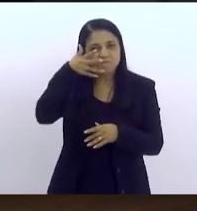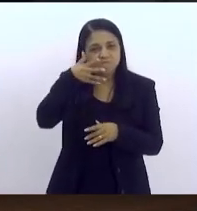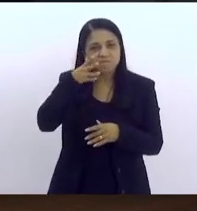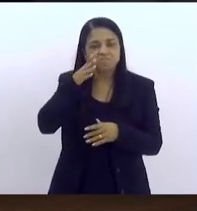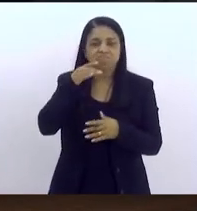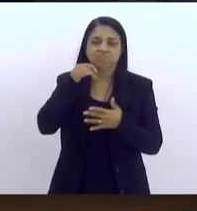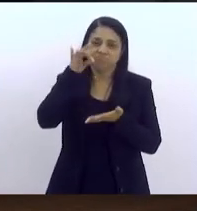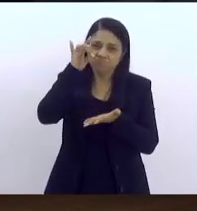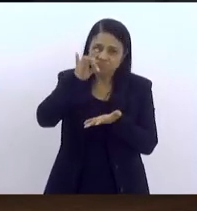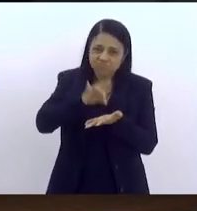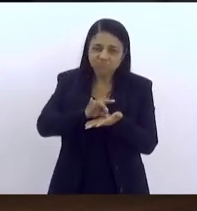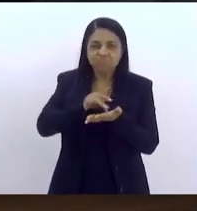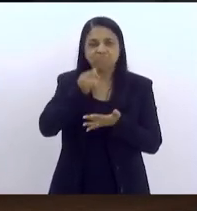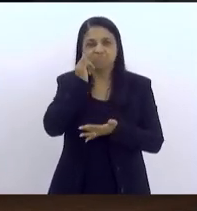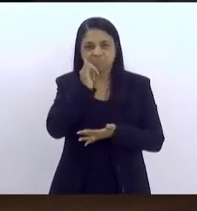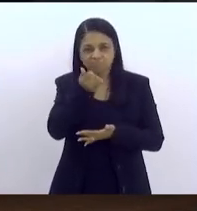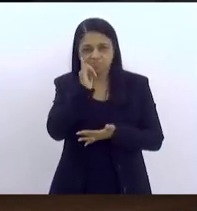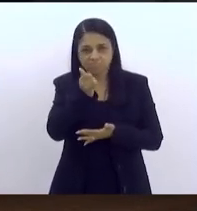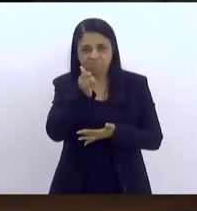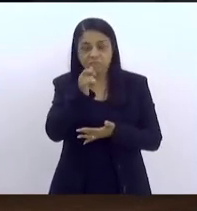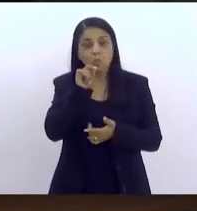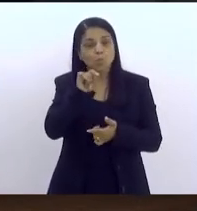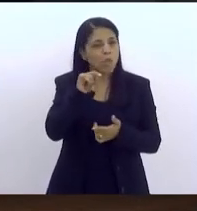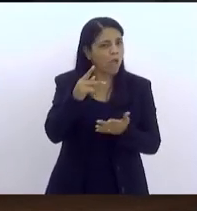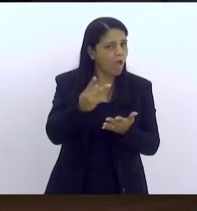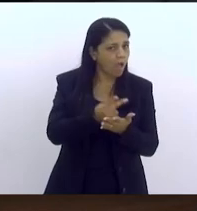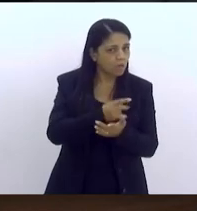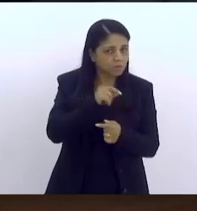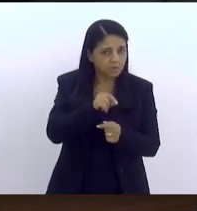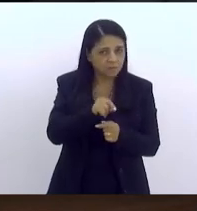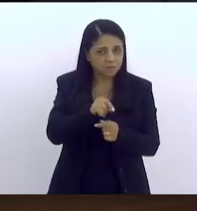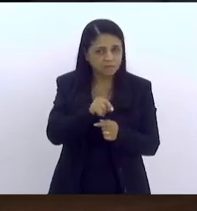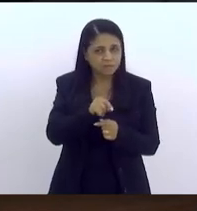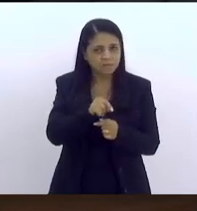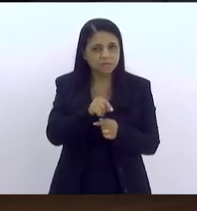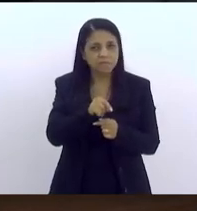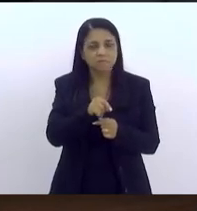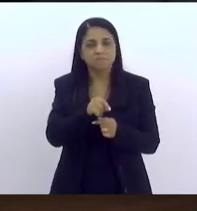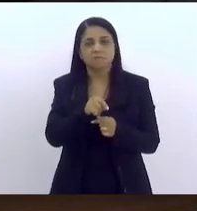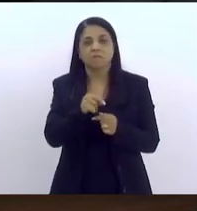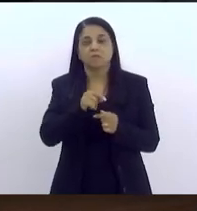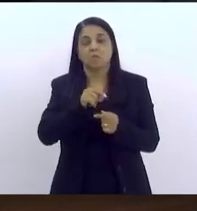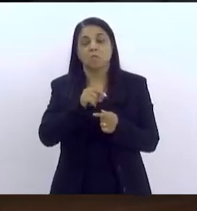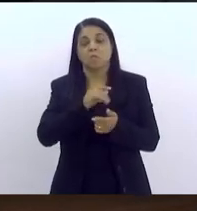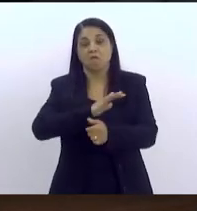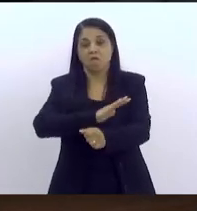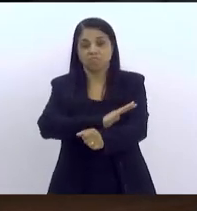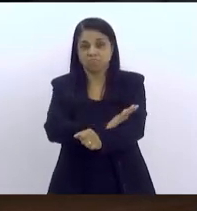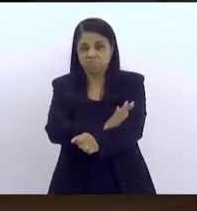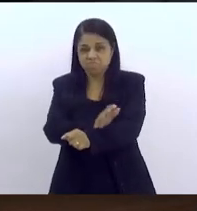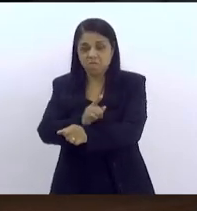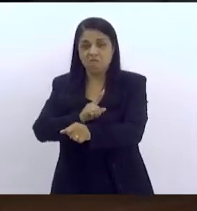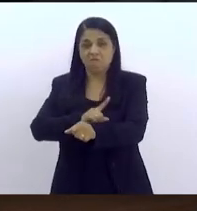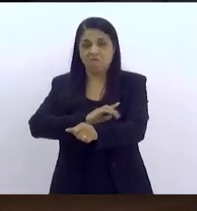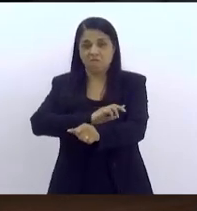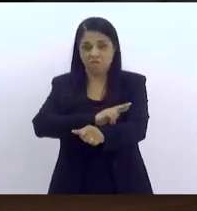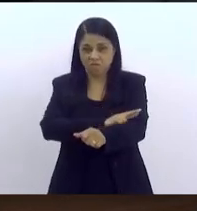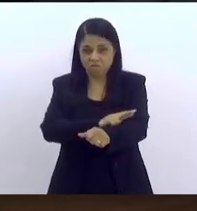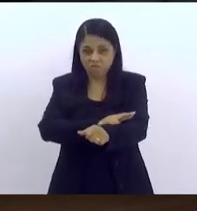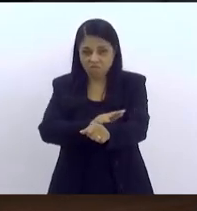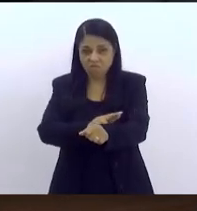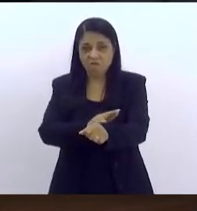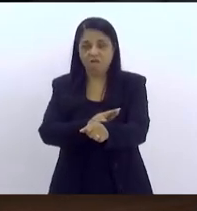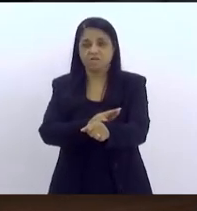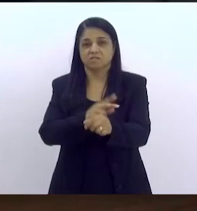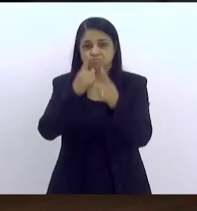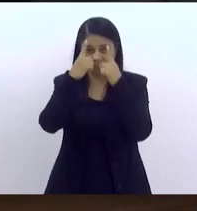reafirmar aquilo que acontece isso que a gente toma como massacre que muitas das pessoas tomam